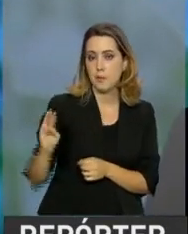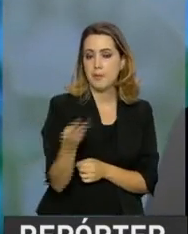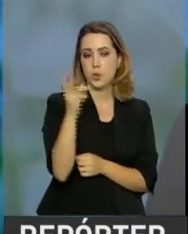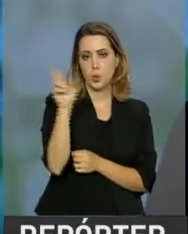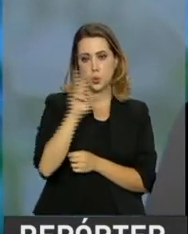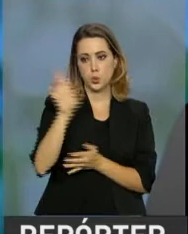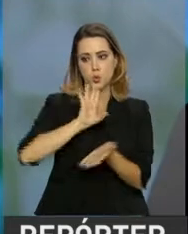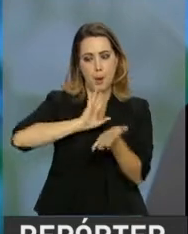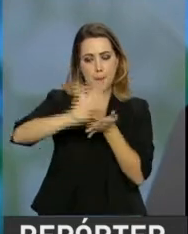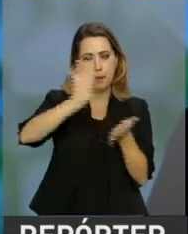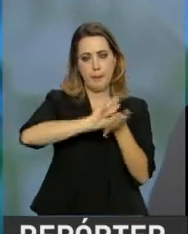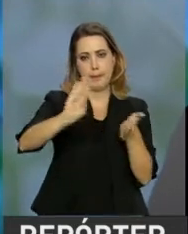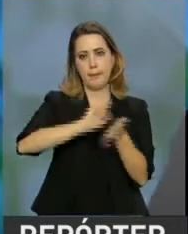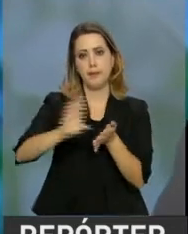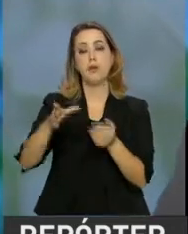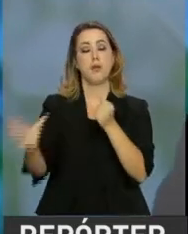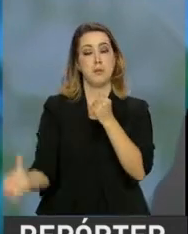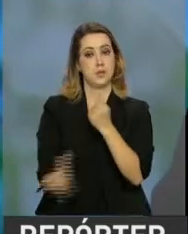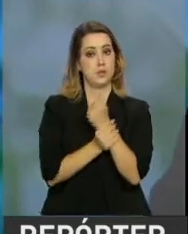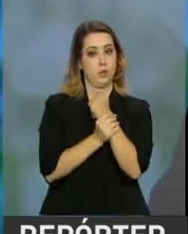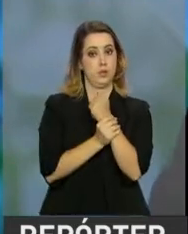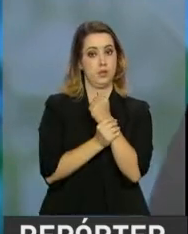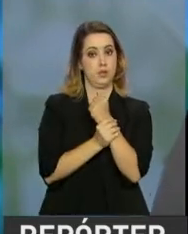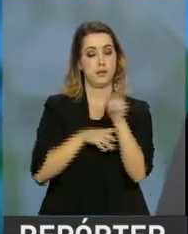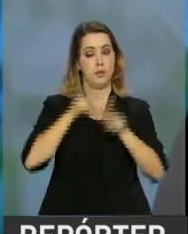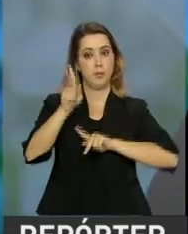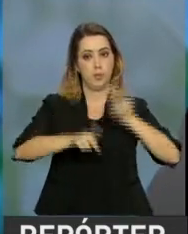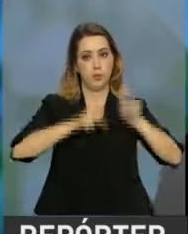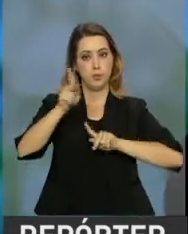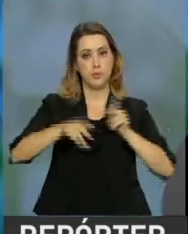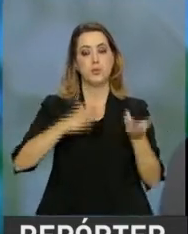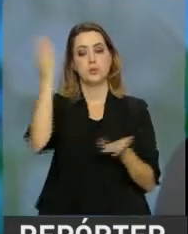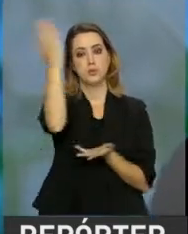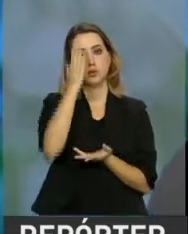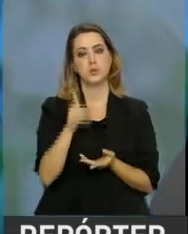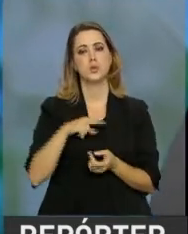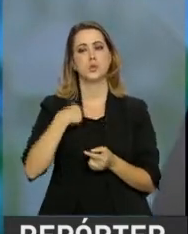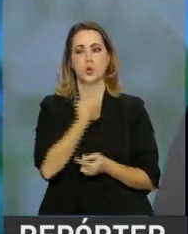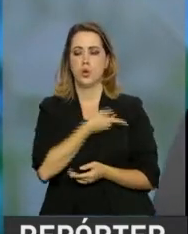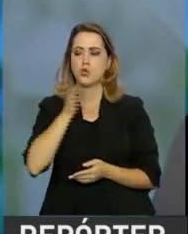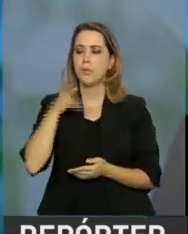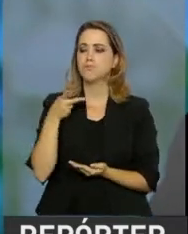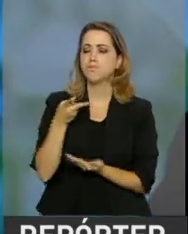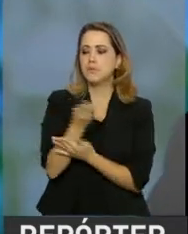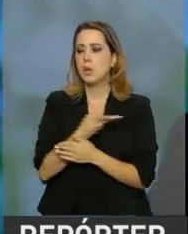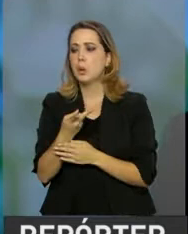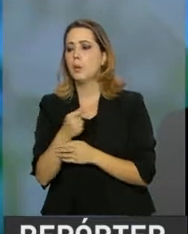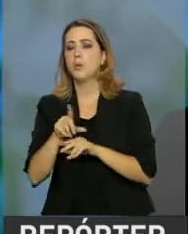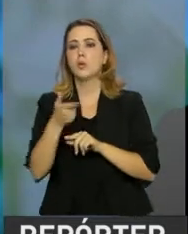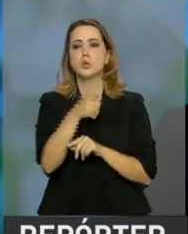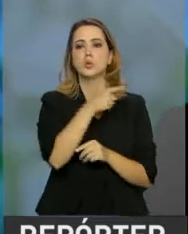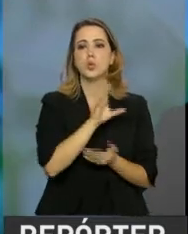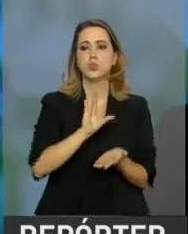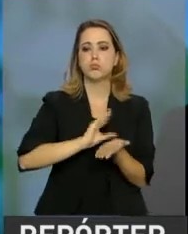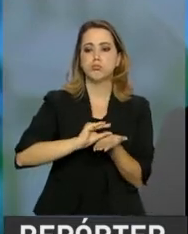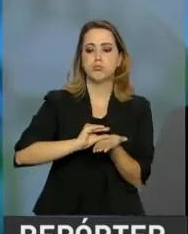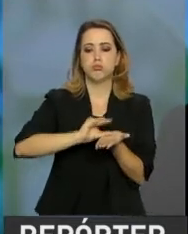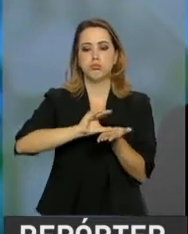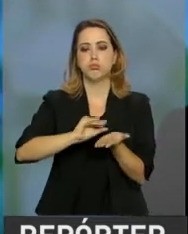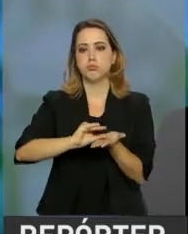segurança pública no país é claro que nós vamos atrás ainda de outras verbas que serão encaminhadas aos